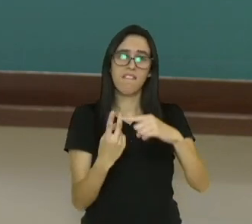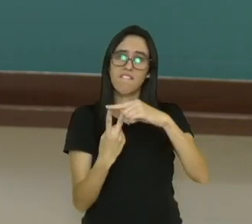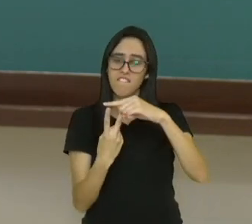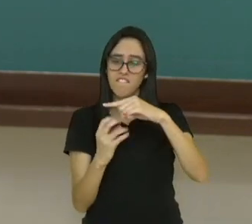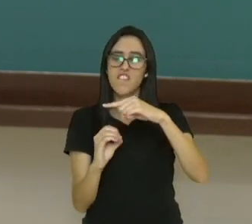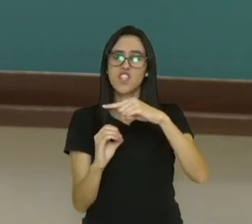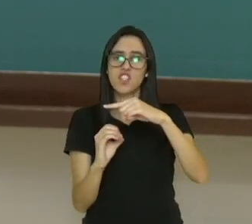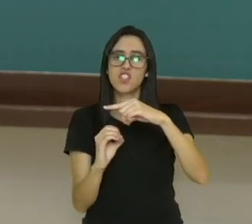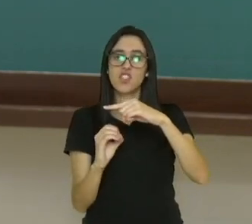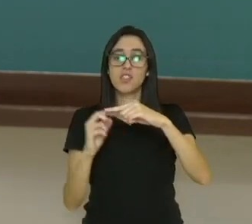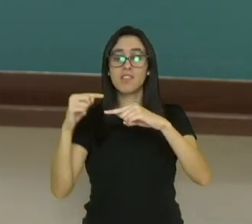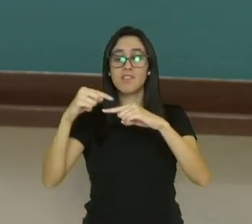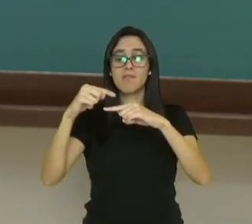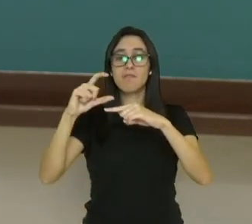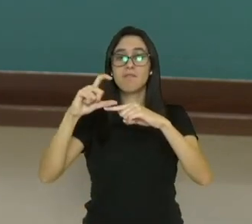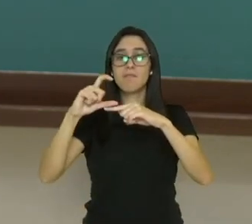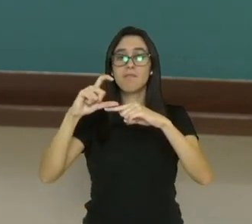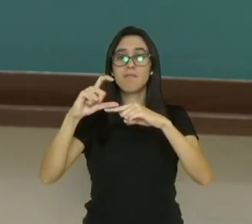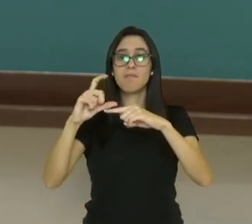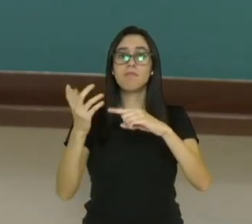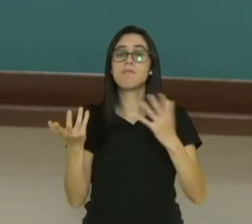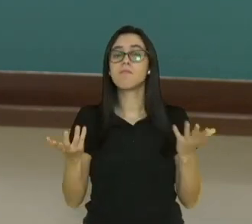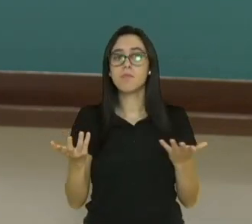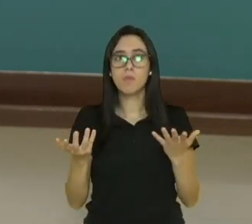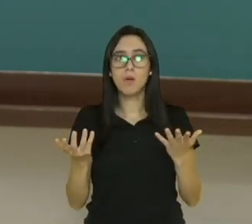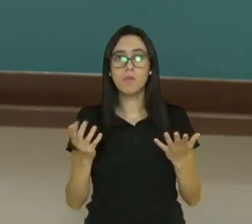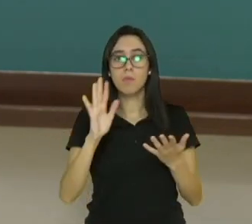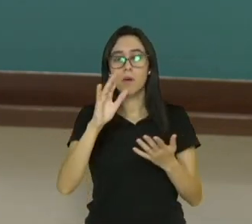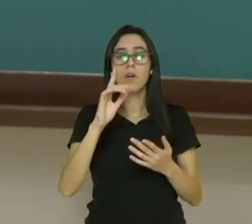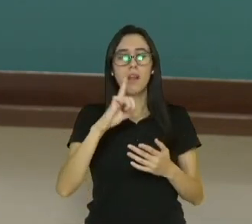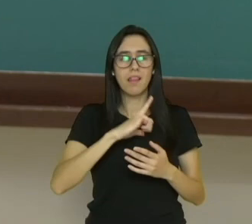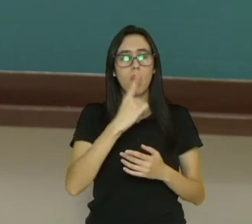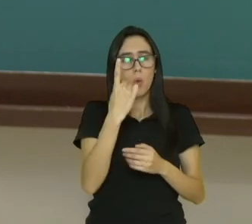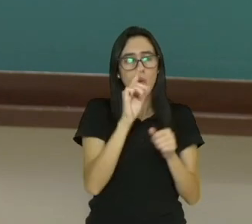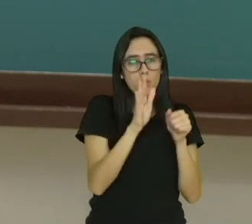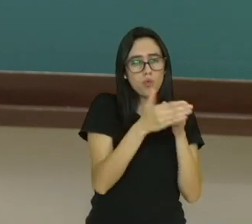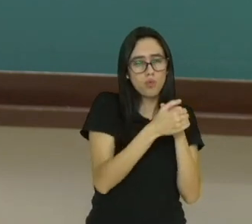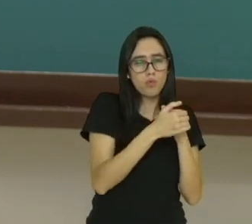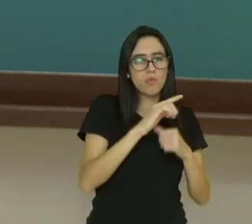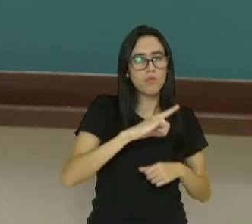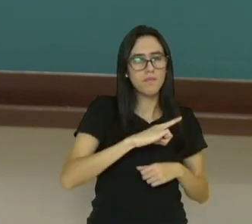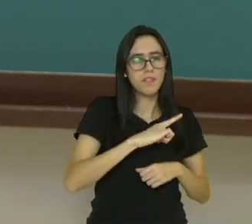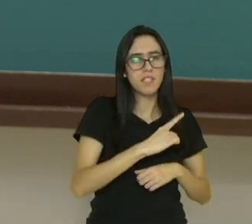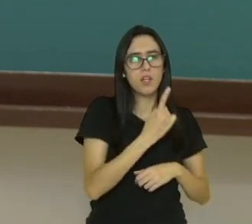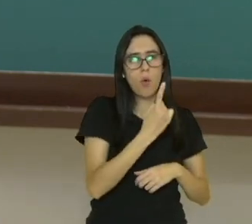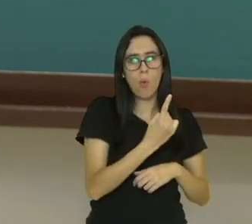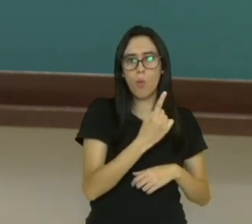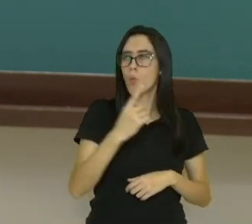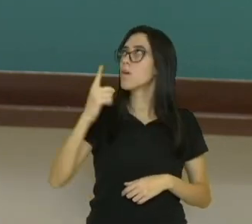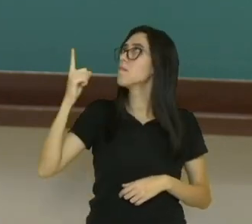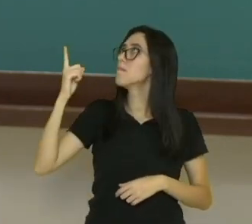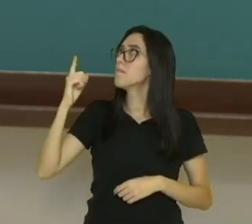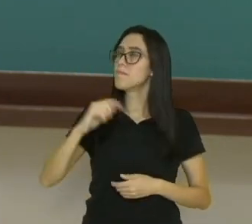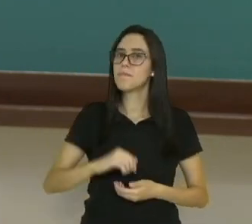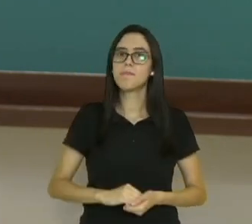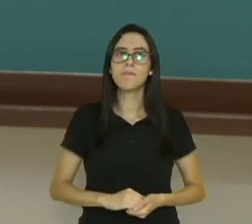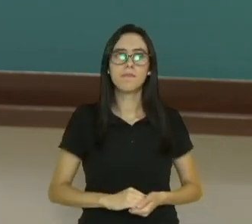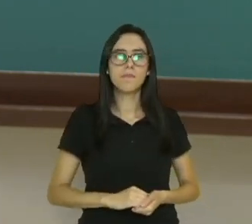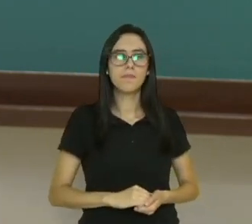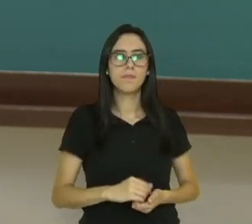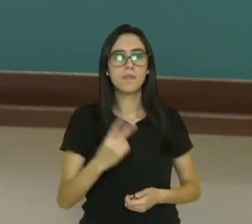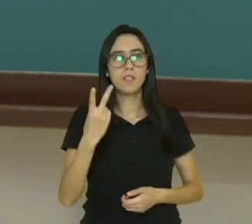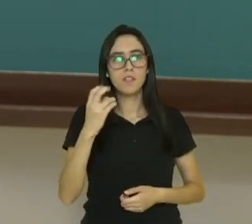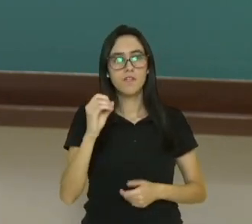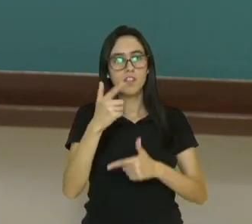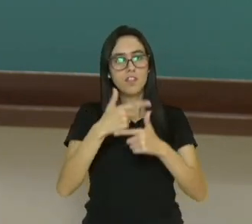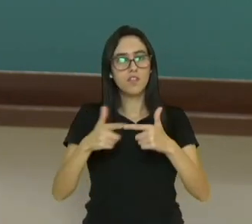Só não esquece que embaixo desse 1 tem aquele 1zinho escondido que eu tenho que fazer como 20 dividido por 1